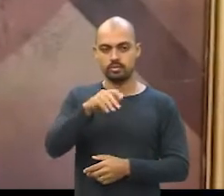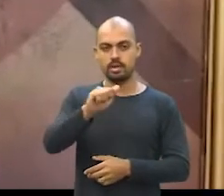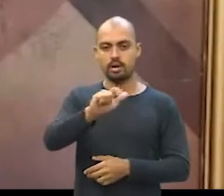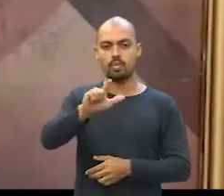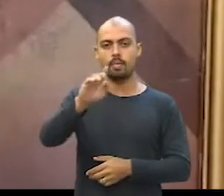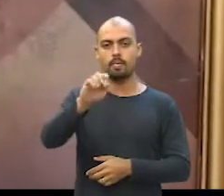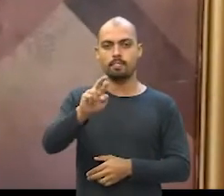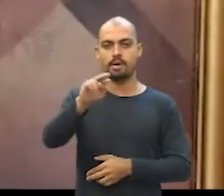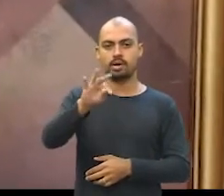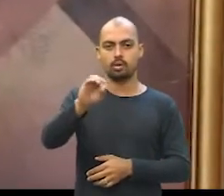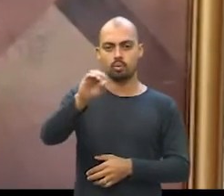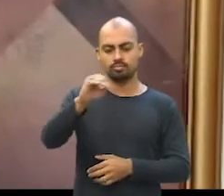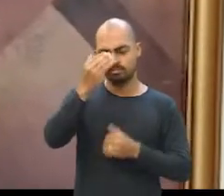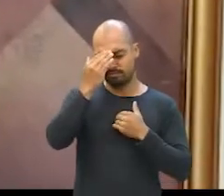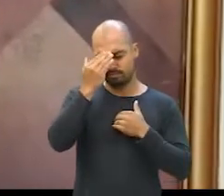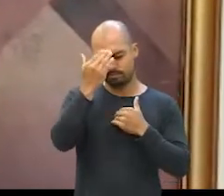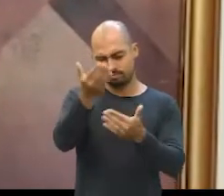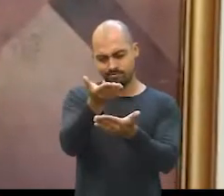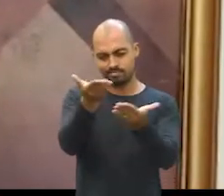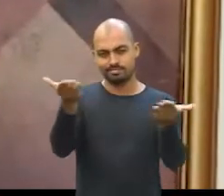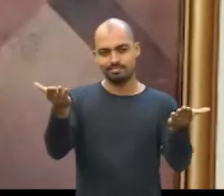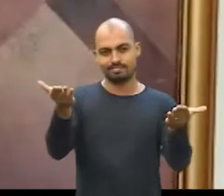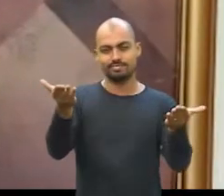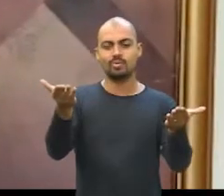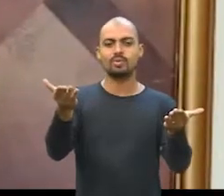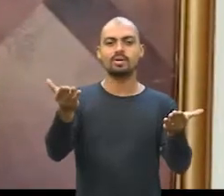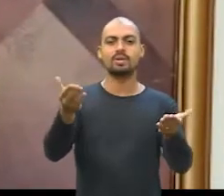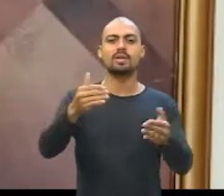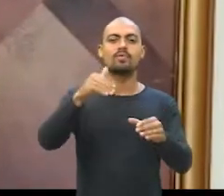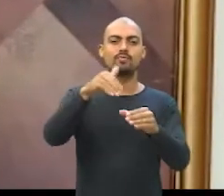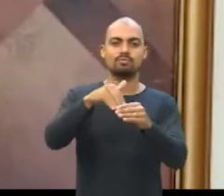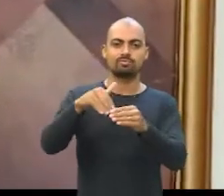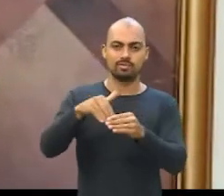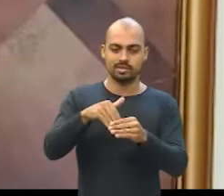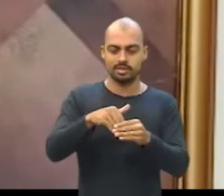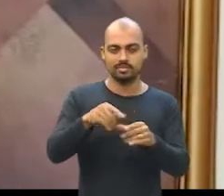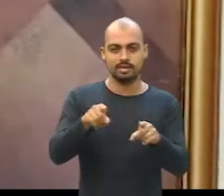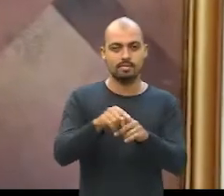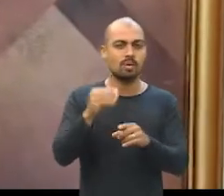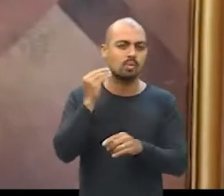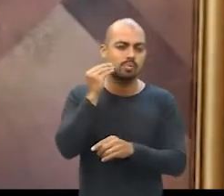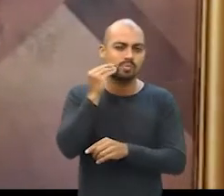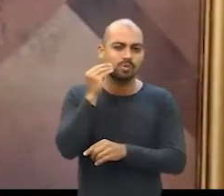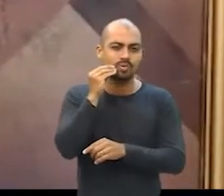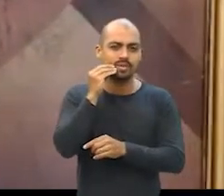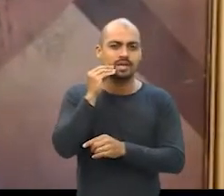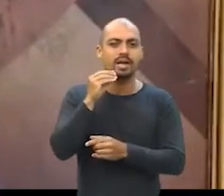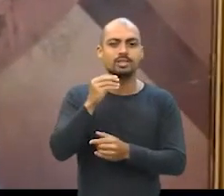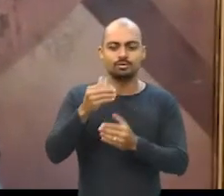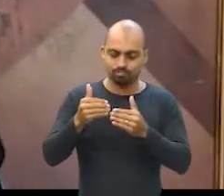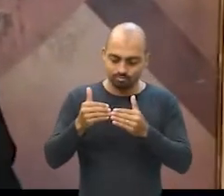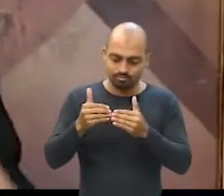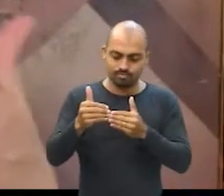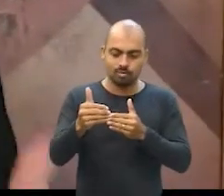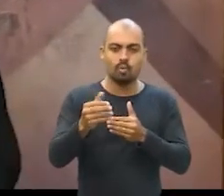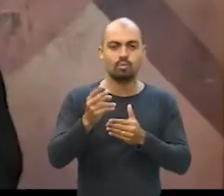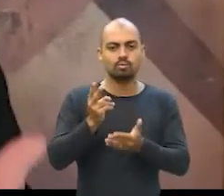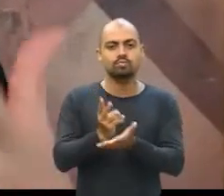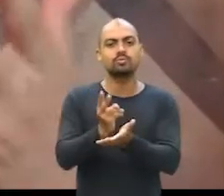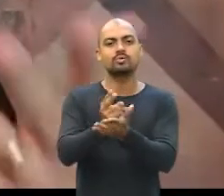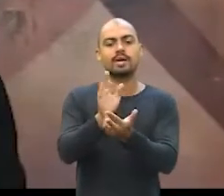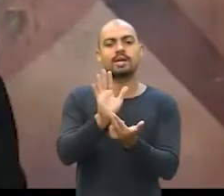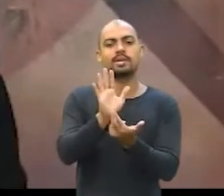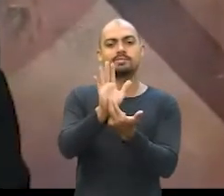professor Alberto e eu quero te agradecer pelo privilégio, pela oportunidade de continuar